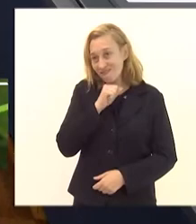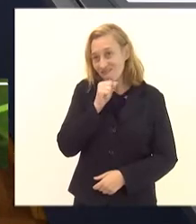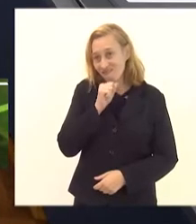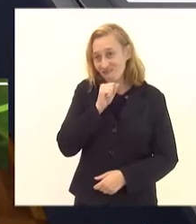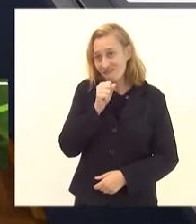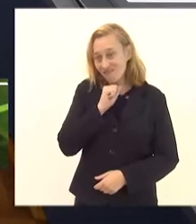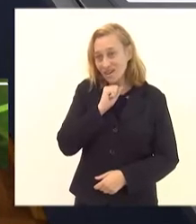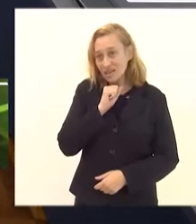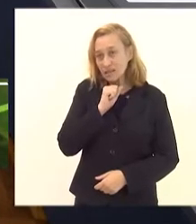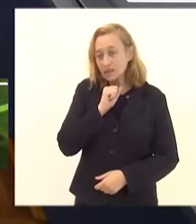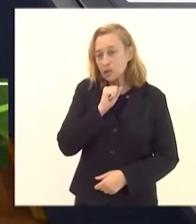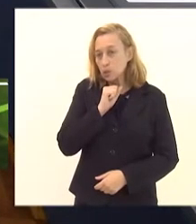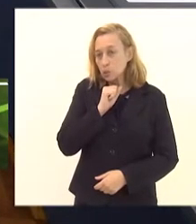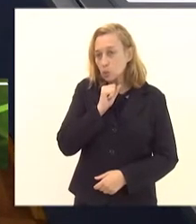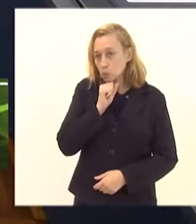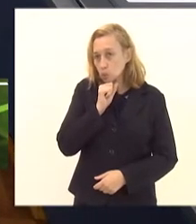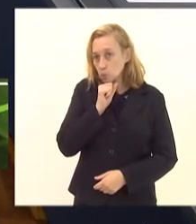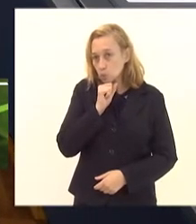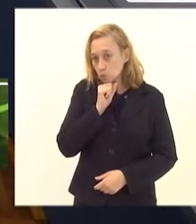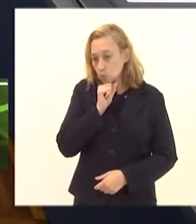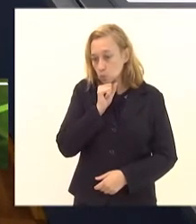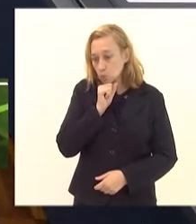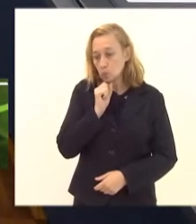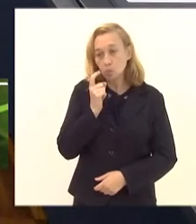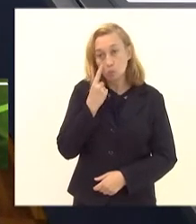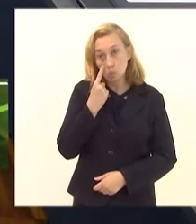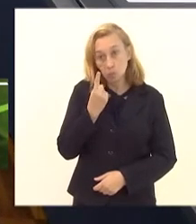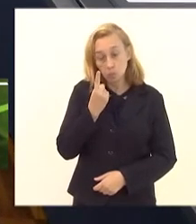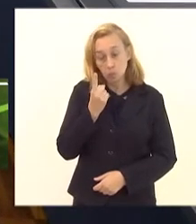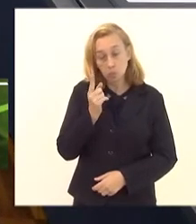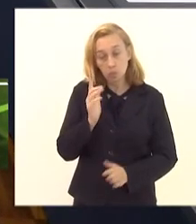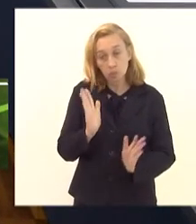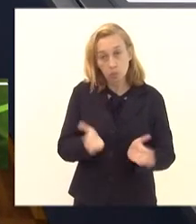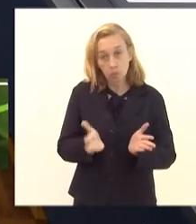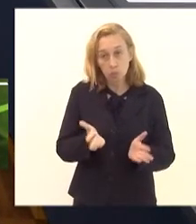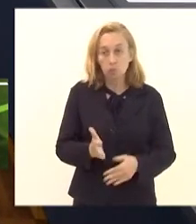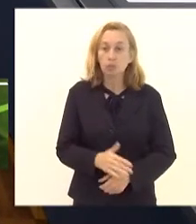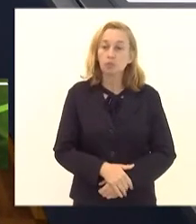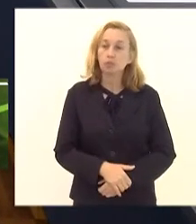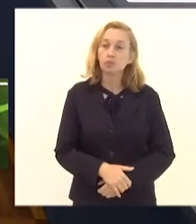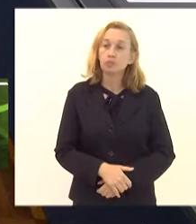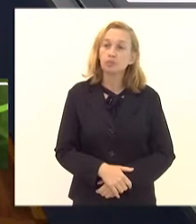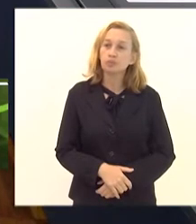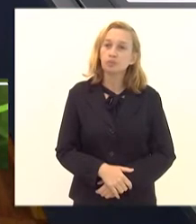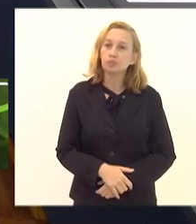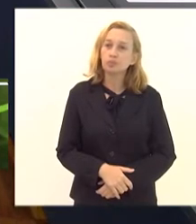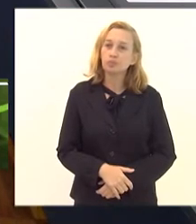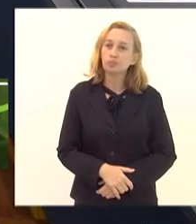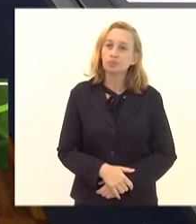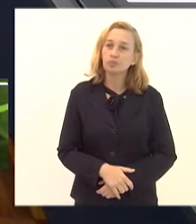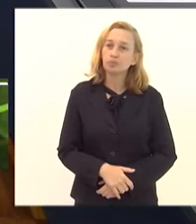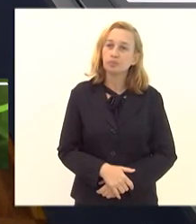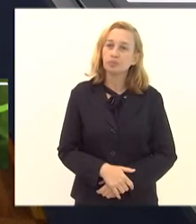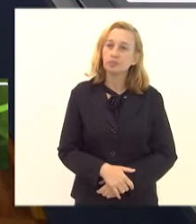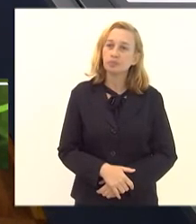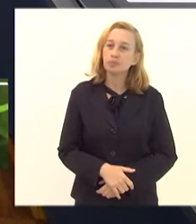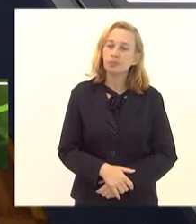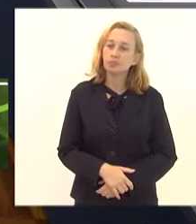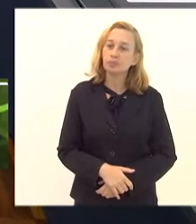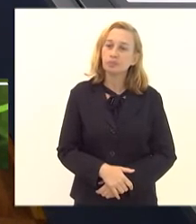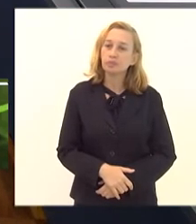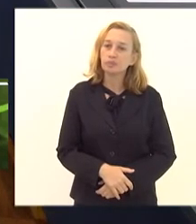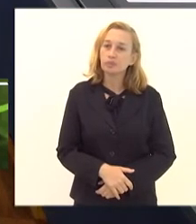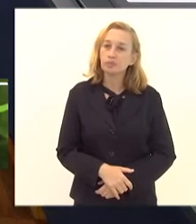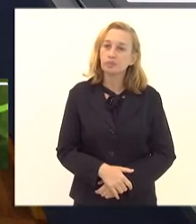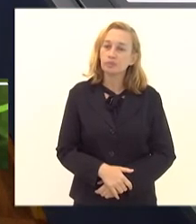antigo. E o que nós estamos vendo atualmente... É que parece que, digamos, as